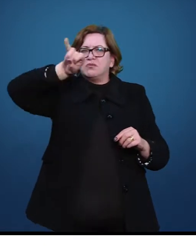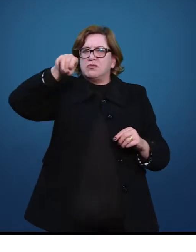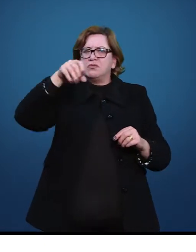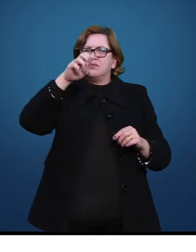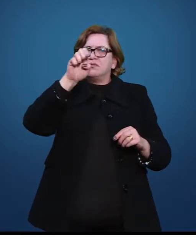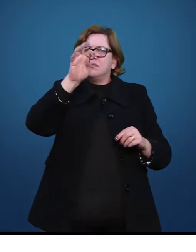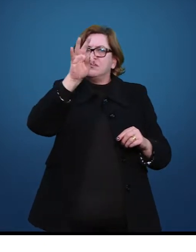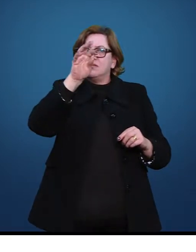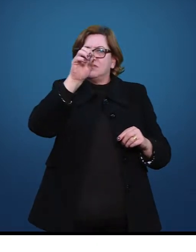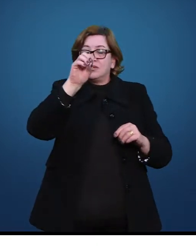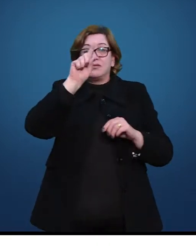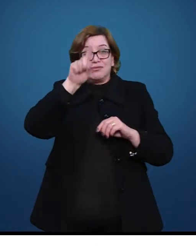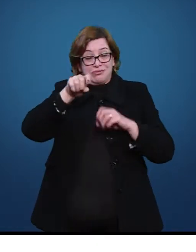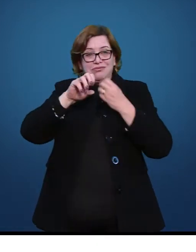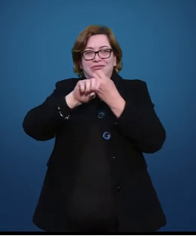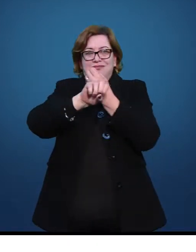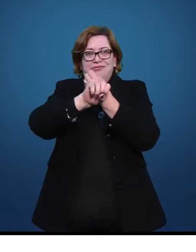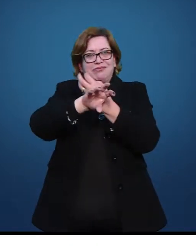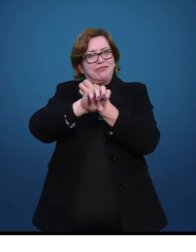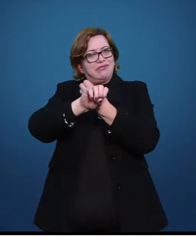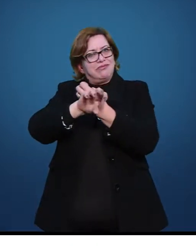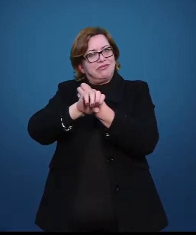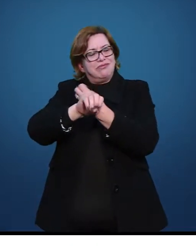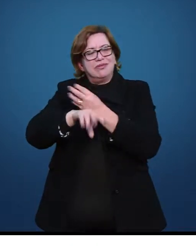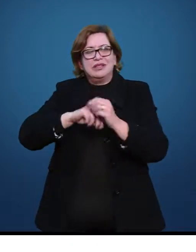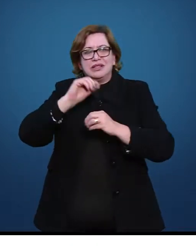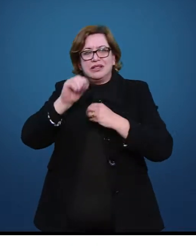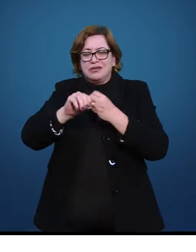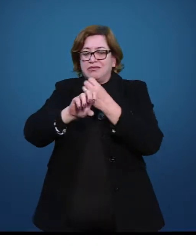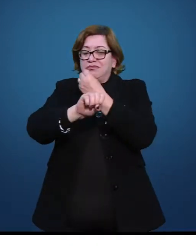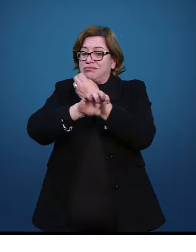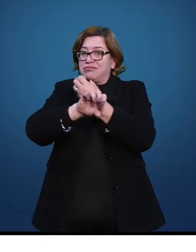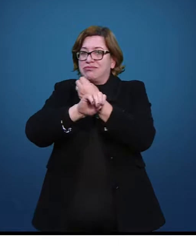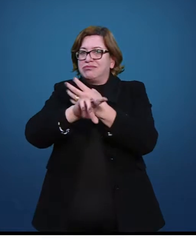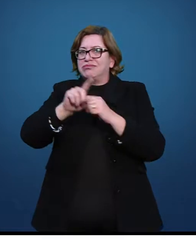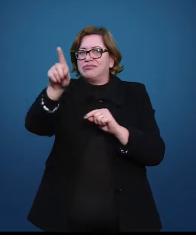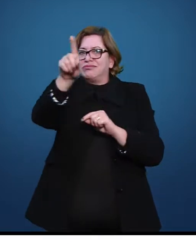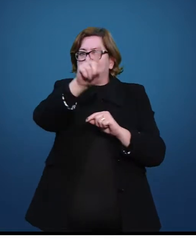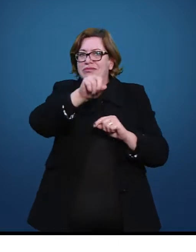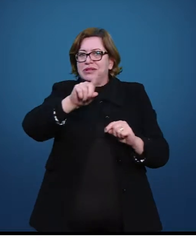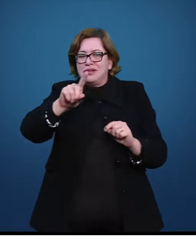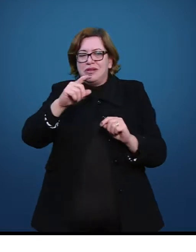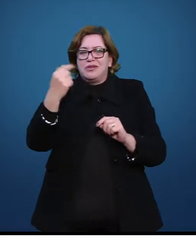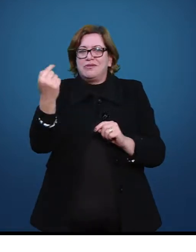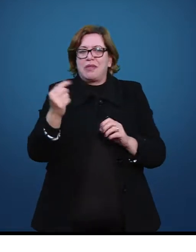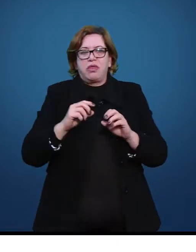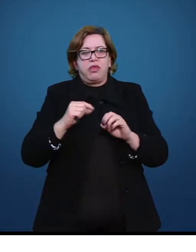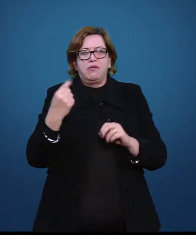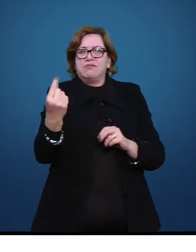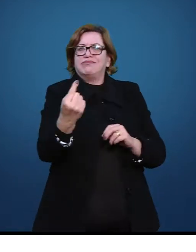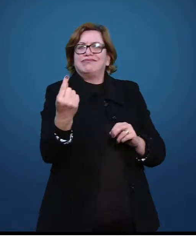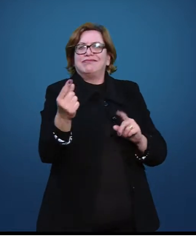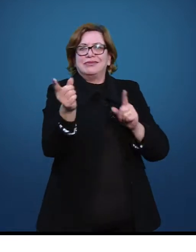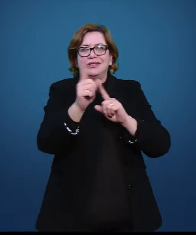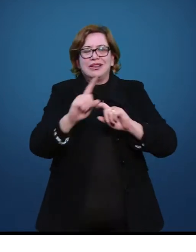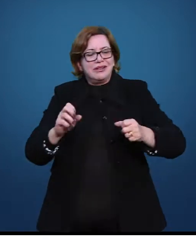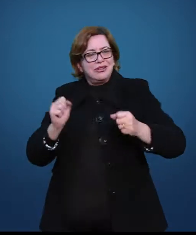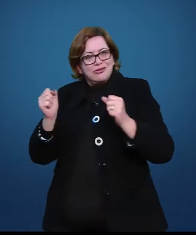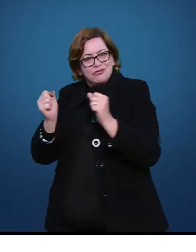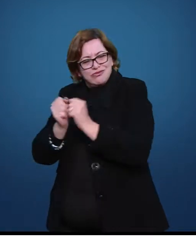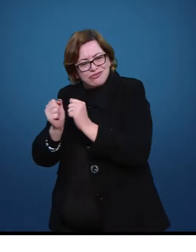de ensino-aprendizagem. Esse processo de ensino-aprendizagem, ele não surge isolado, ele surge